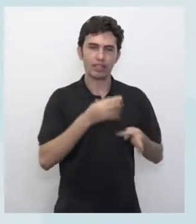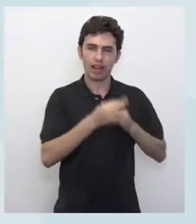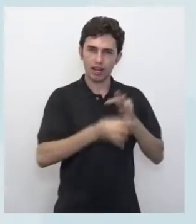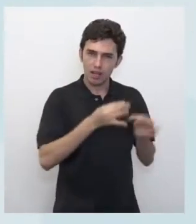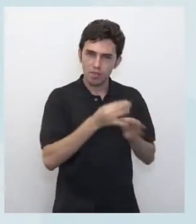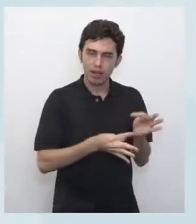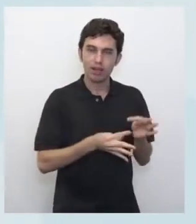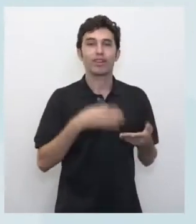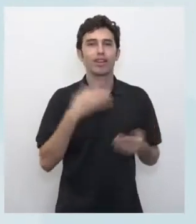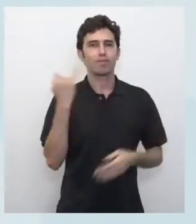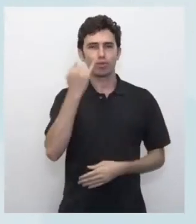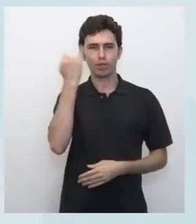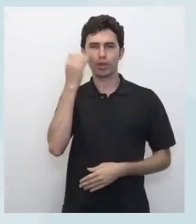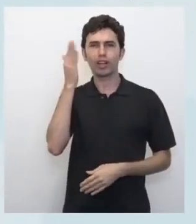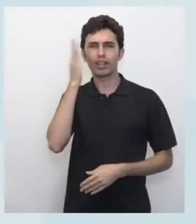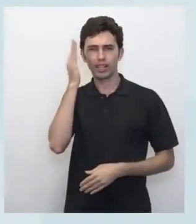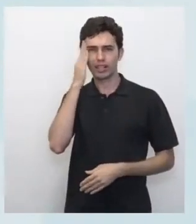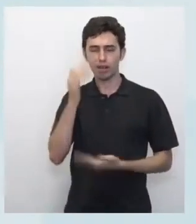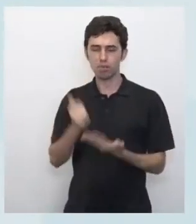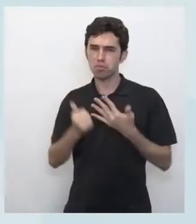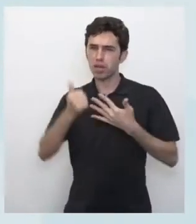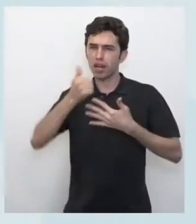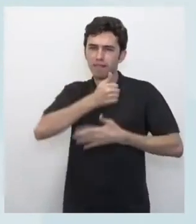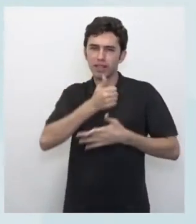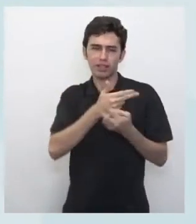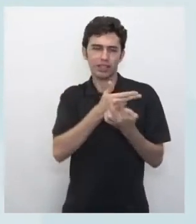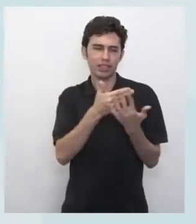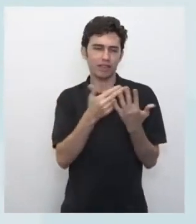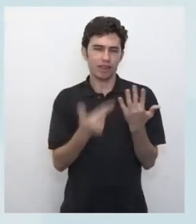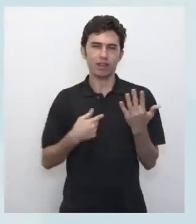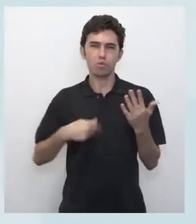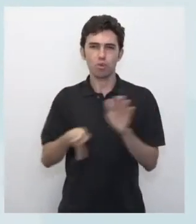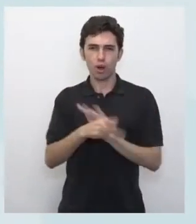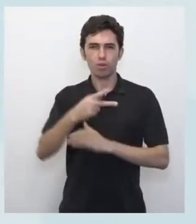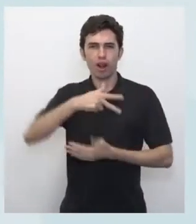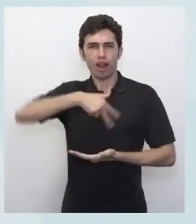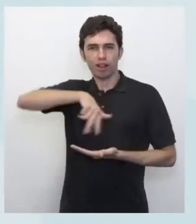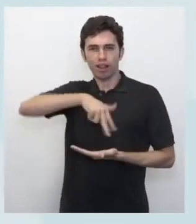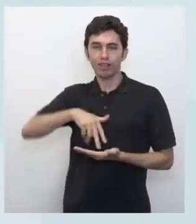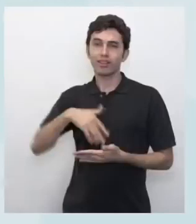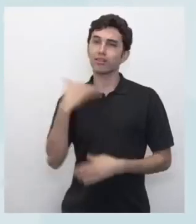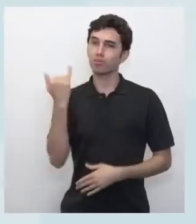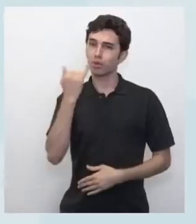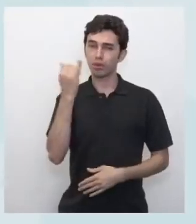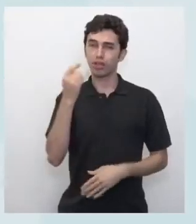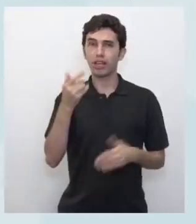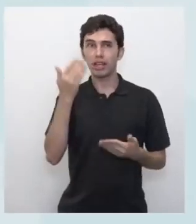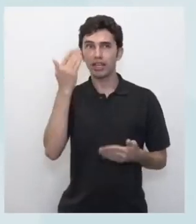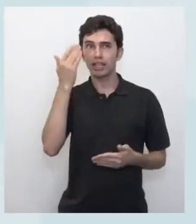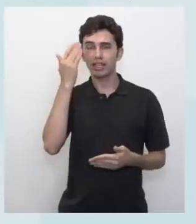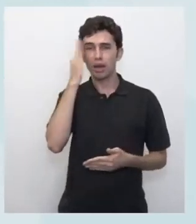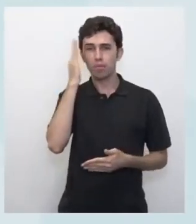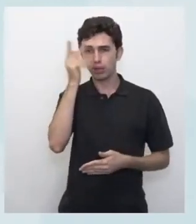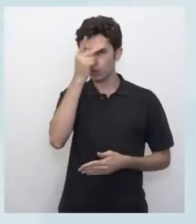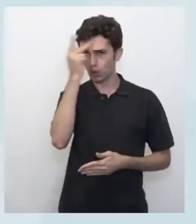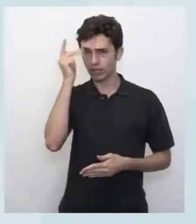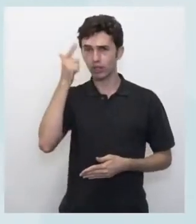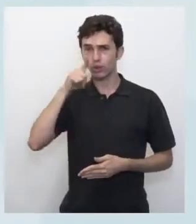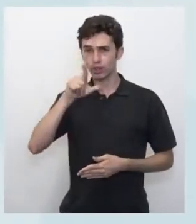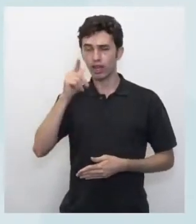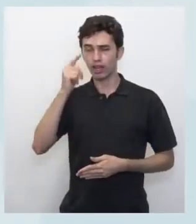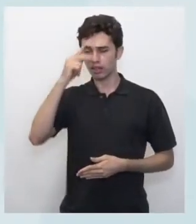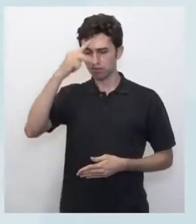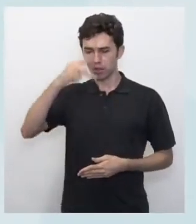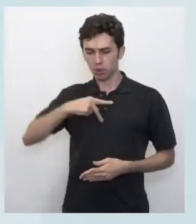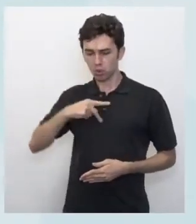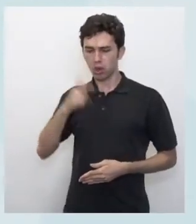dos grandes benefícios aí da dança, né? E dessa questão da pessoa conseguir, né, lidar com o próprio corpo, né, lidar com as suas